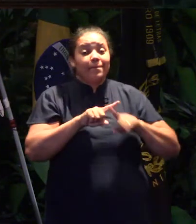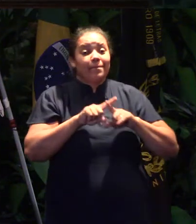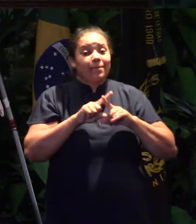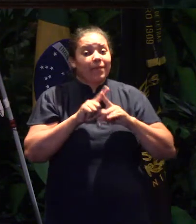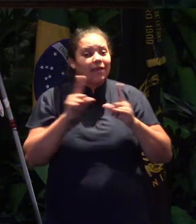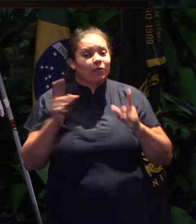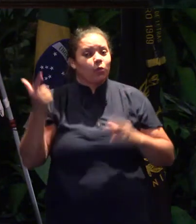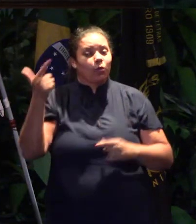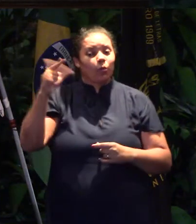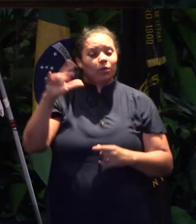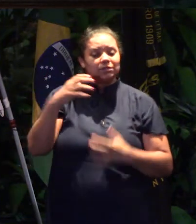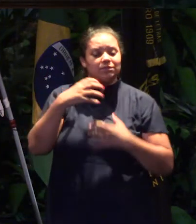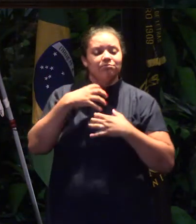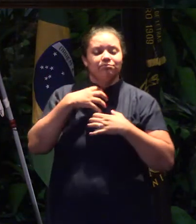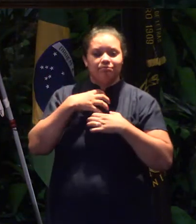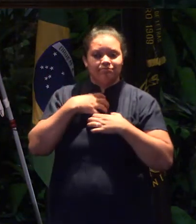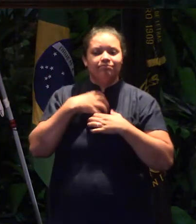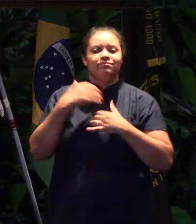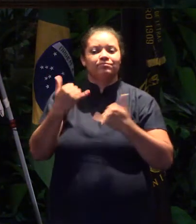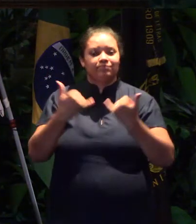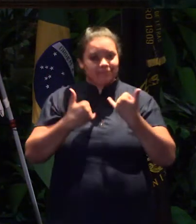também informam sobre a beleza, né?